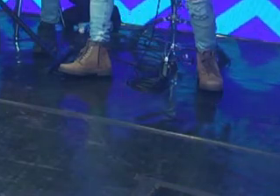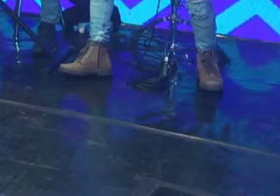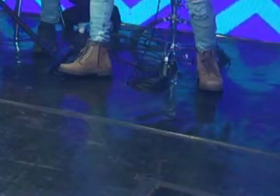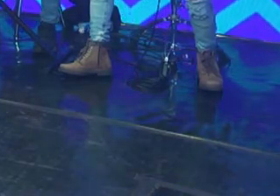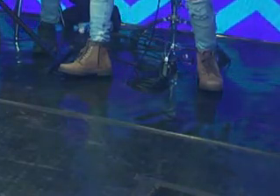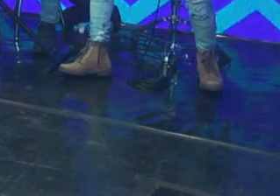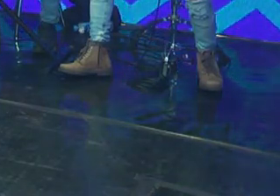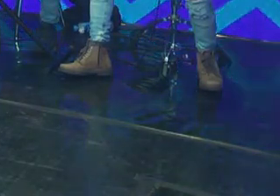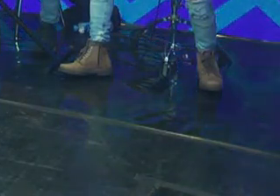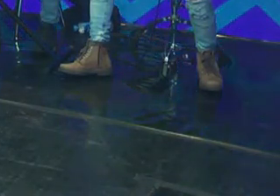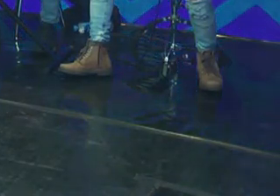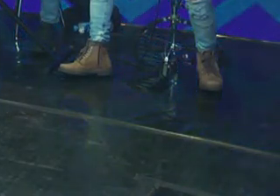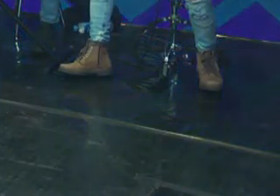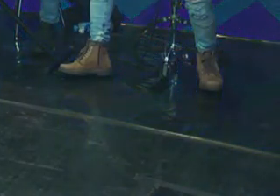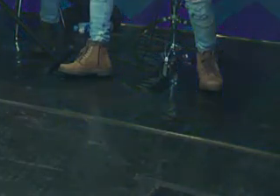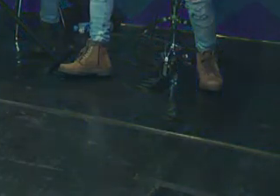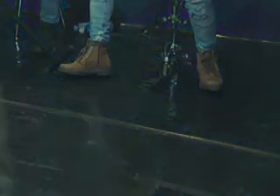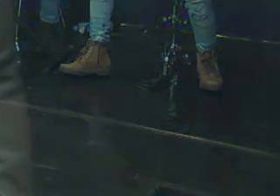oh. Ei.